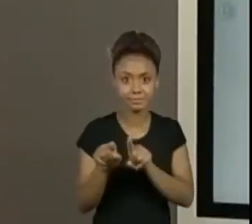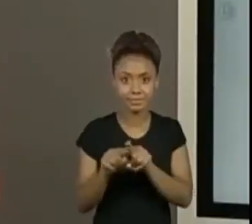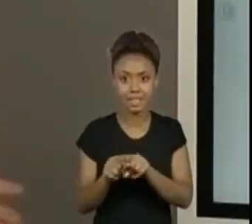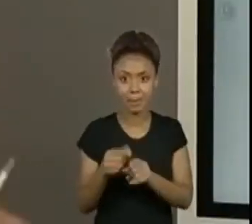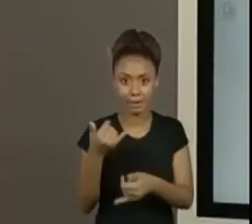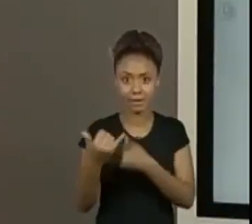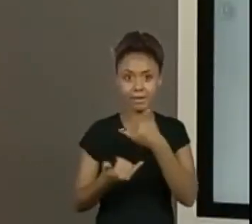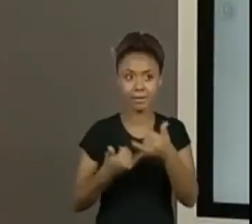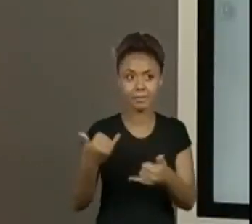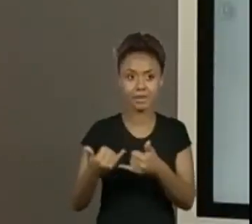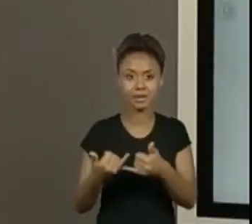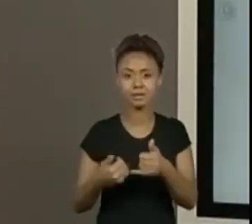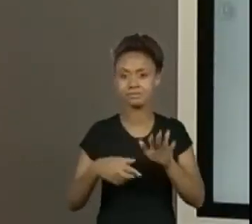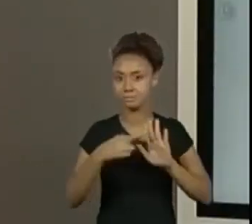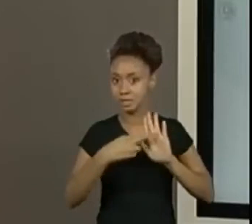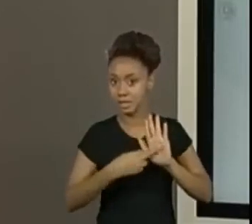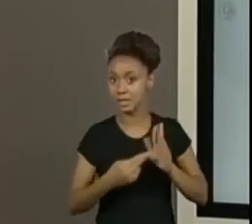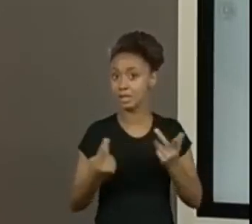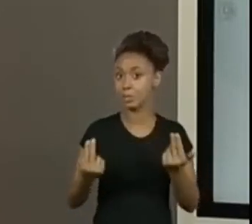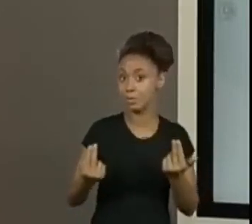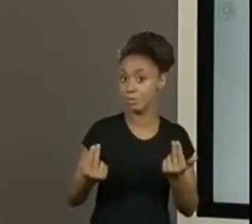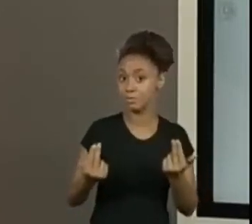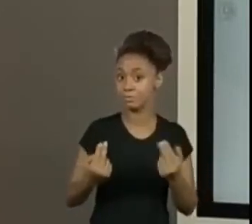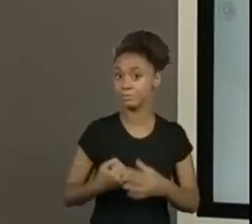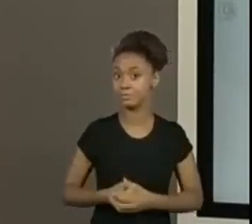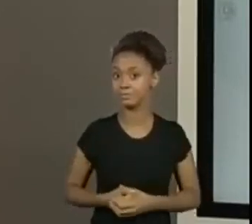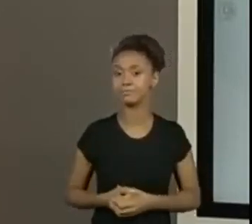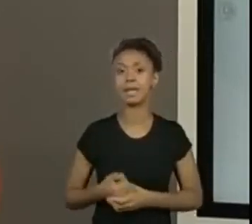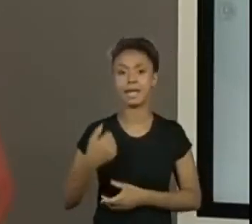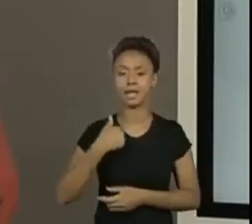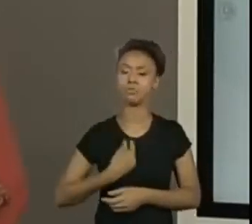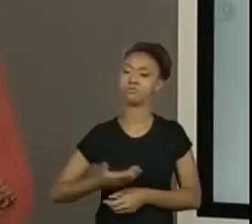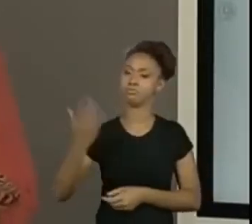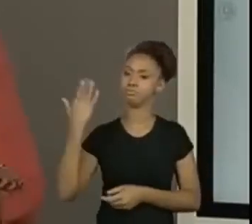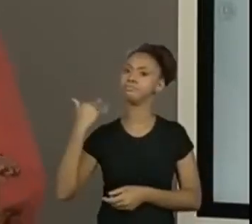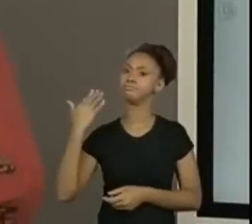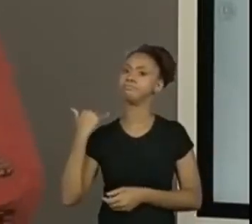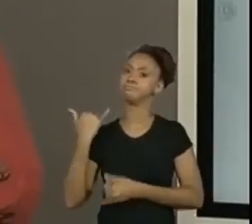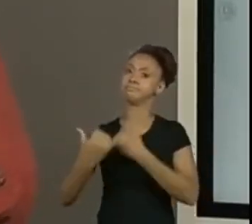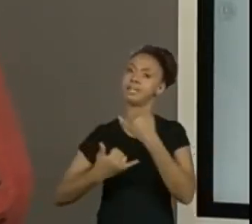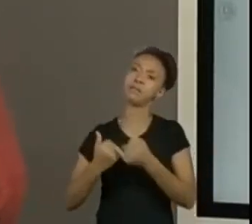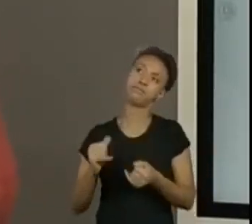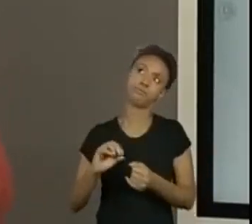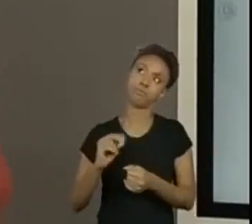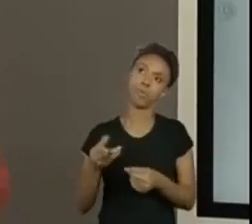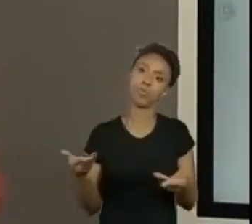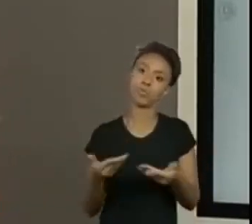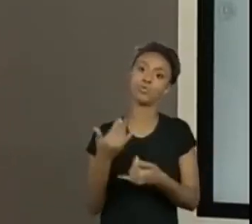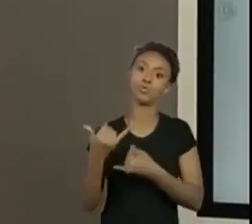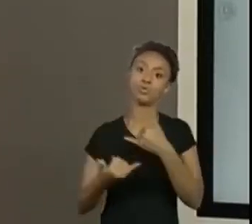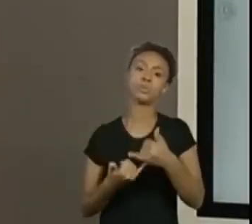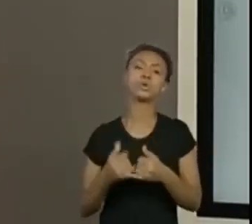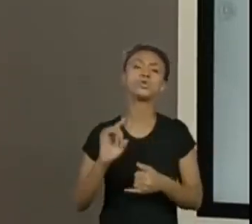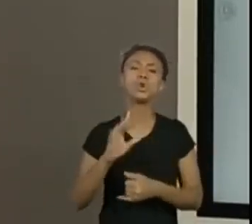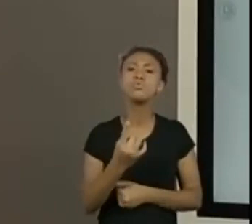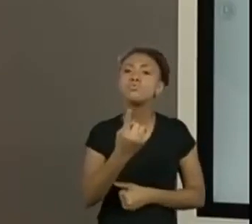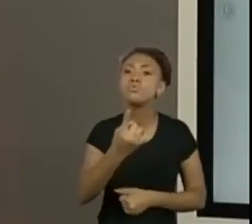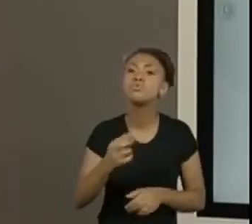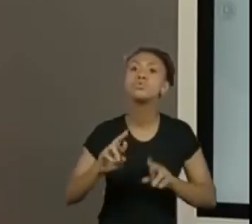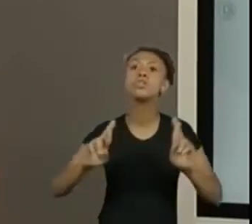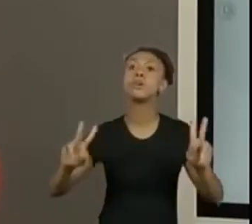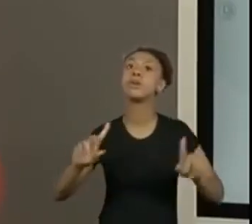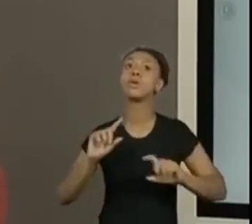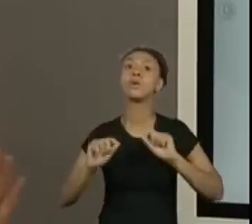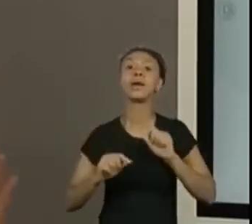queimada. São essas regras? Quando eu brincava, né, ou quando eu brinco, a única coisa que tem aí diferente é que eu